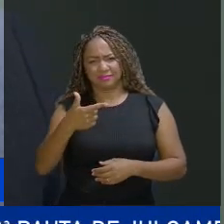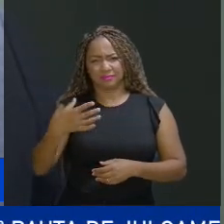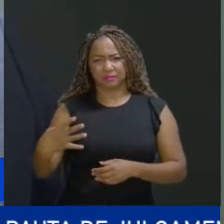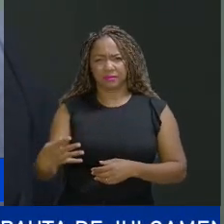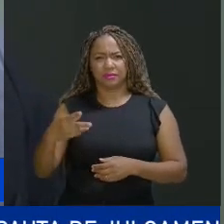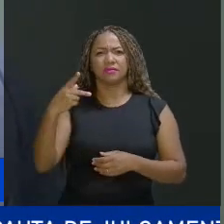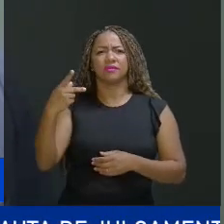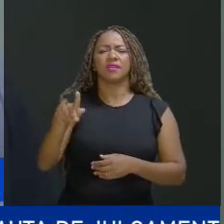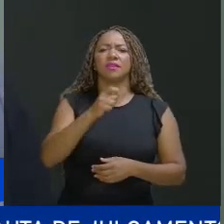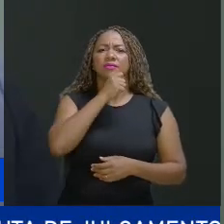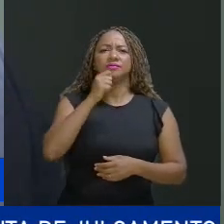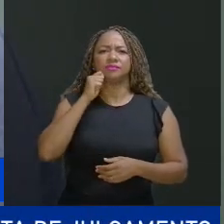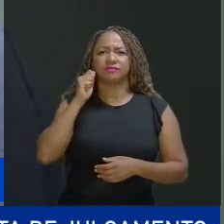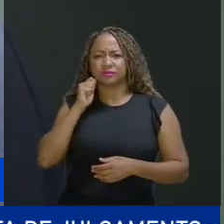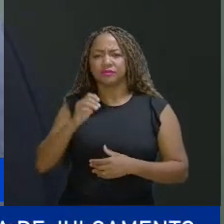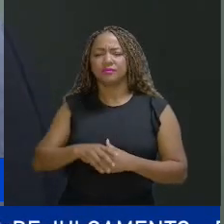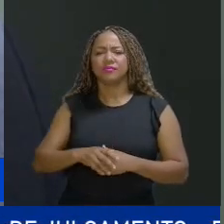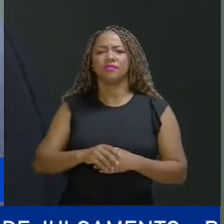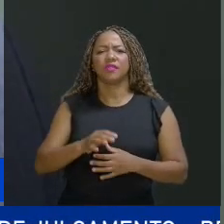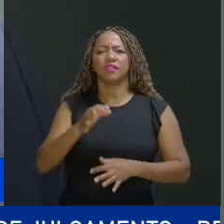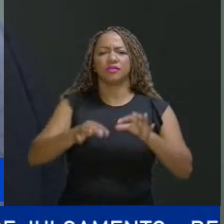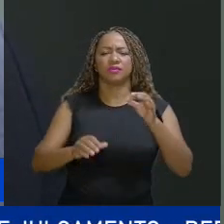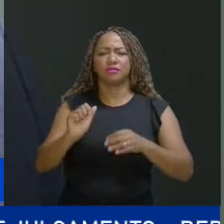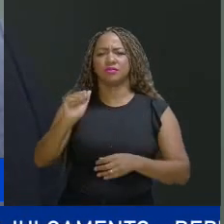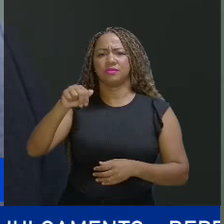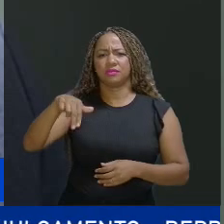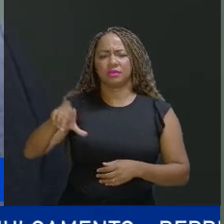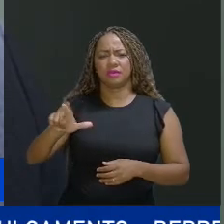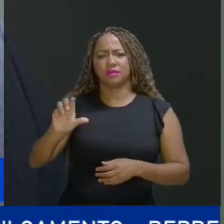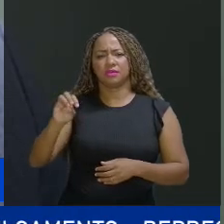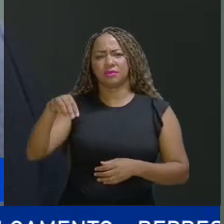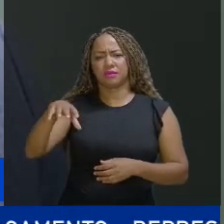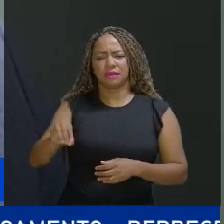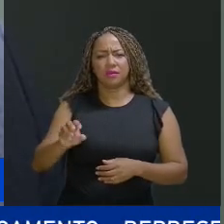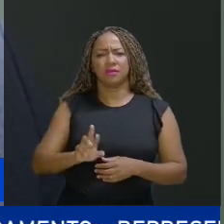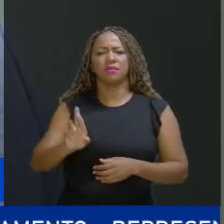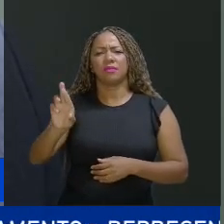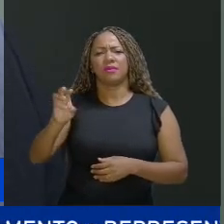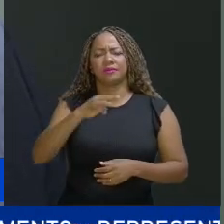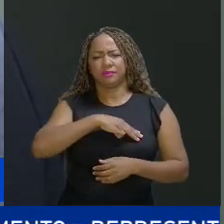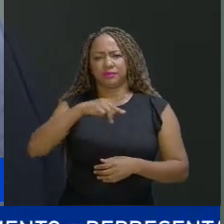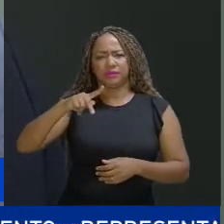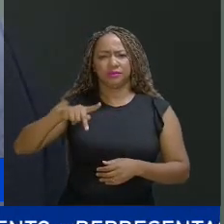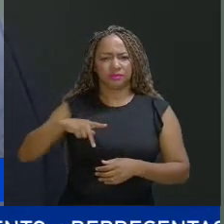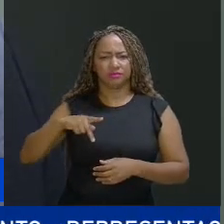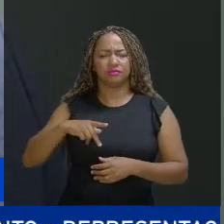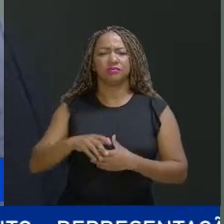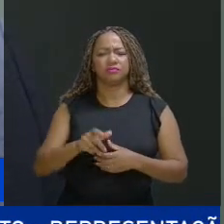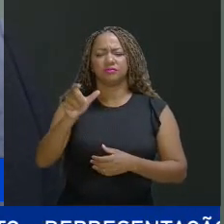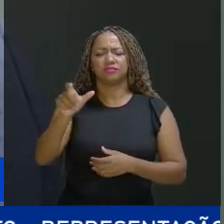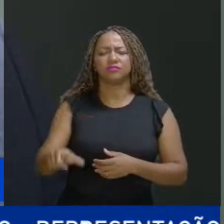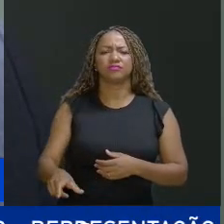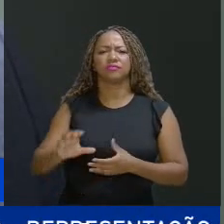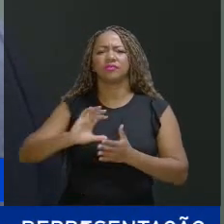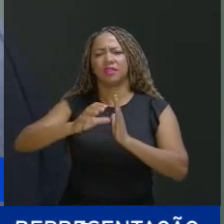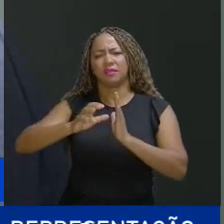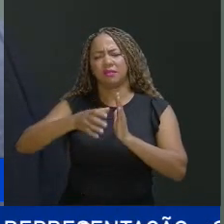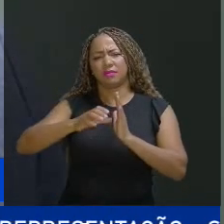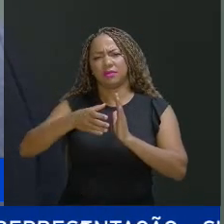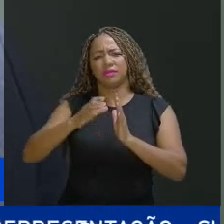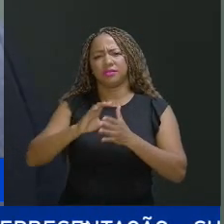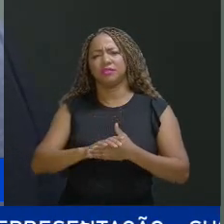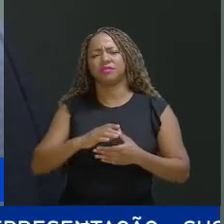0600040-03-2024, origem Macapá, relator juiz Anselmo Gonçalves, requerente do Ministério Público Eleitoral, requerido partido da